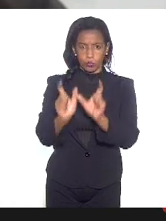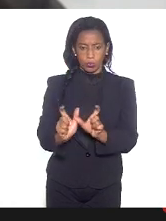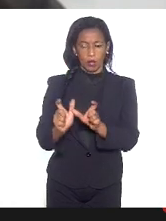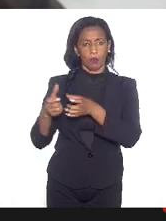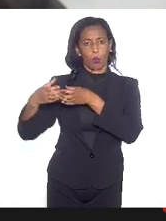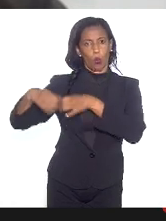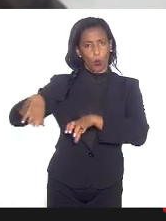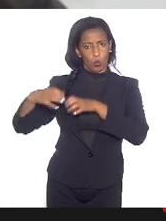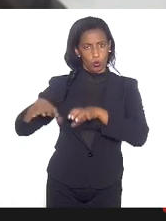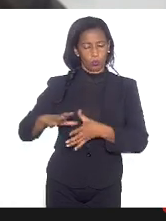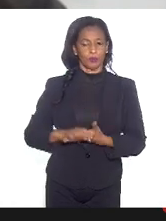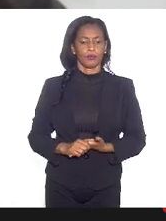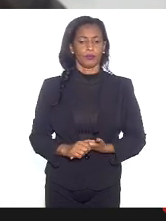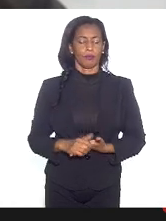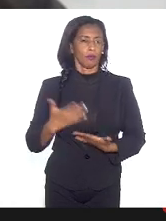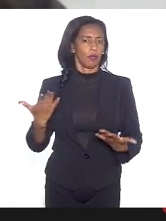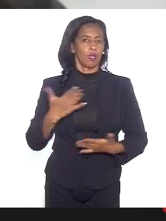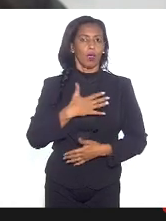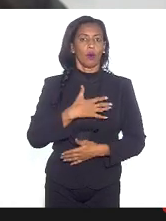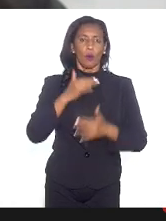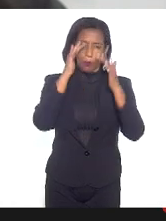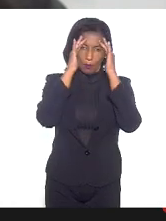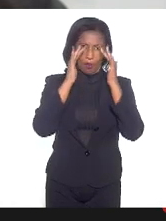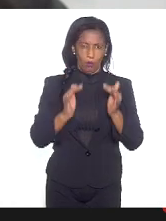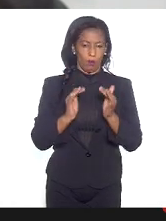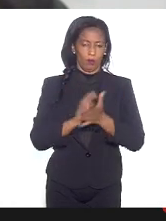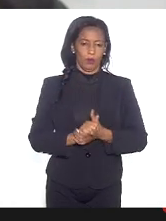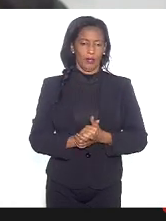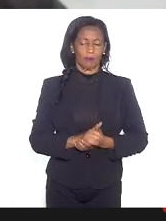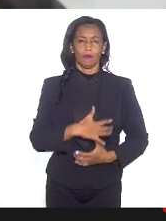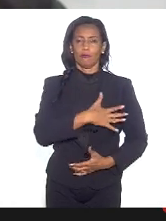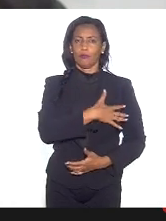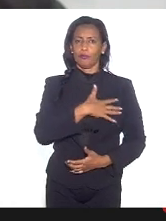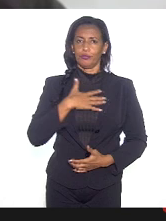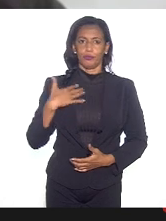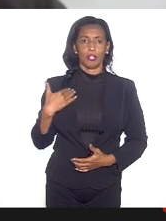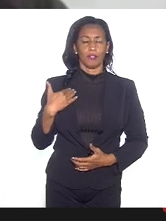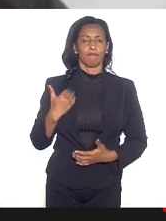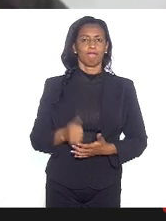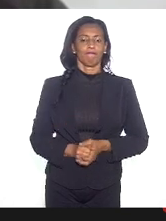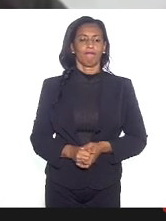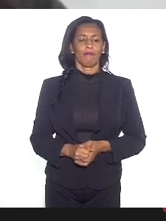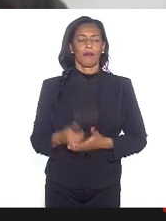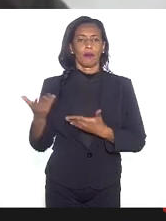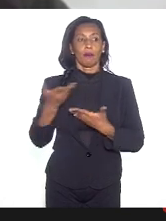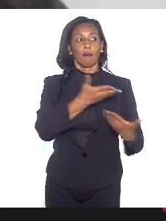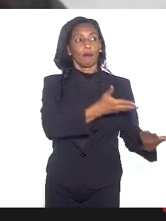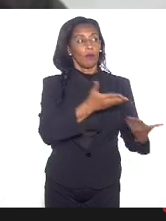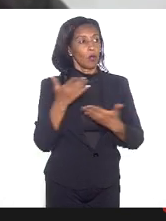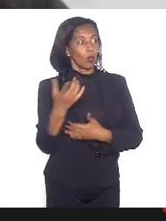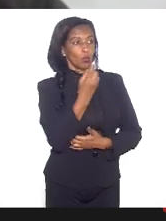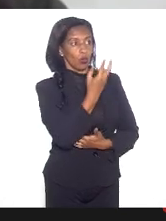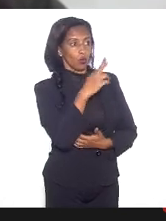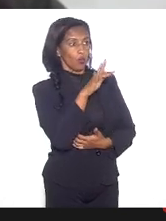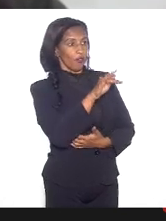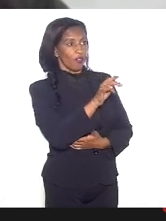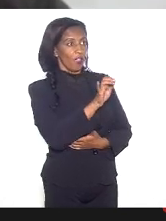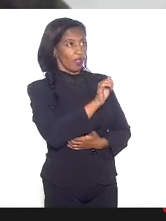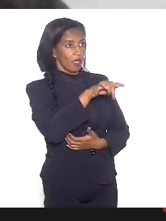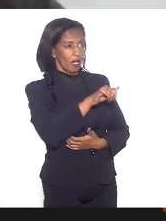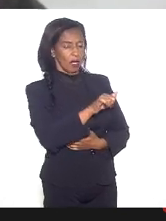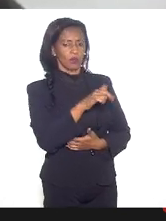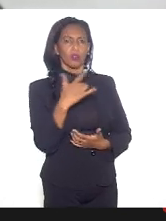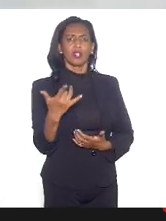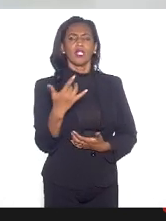dos concursados. Então, uma honra ter Vossa Excelência aqui, passar a palavra para o doutor Fernando. Depois, vou sugerir aqui,